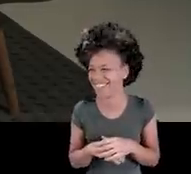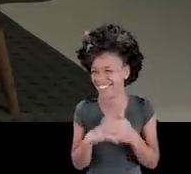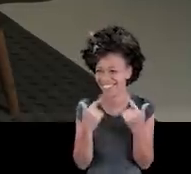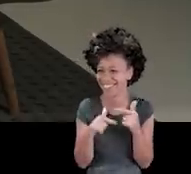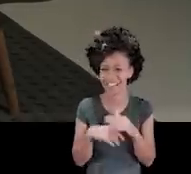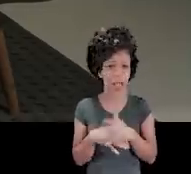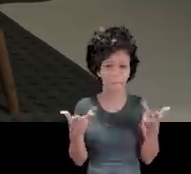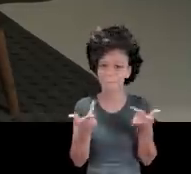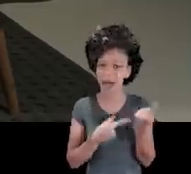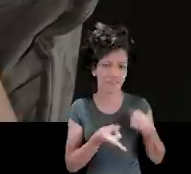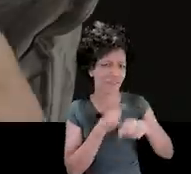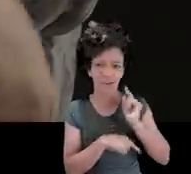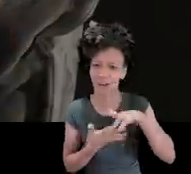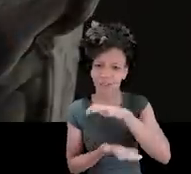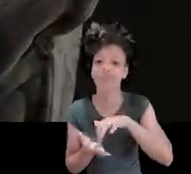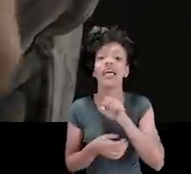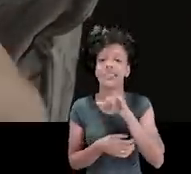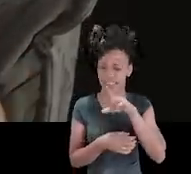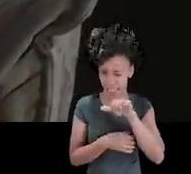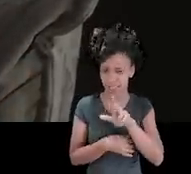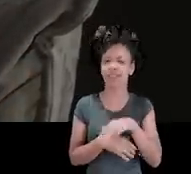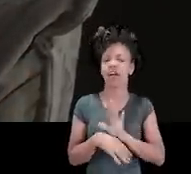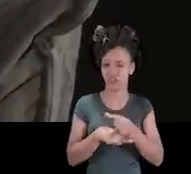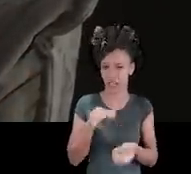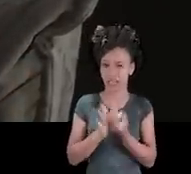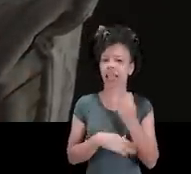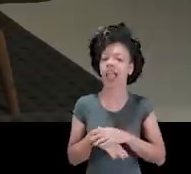Isso ia ser uma revolução. Aí, Insider, já tô querendo...